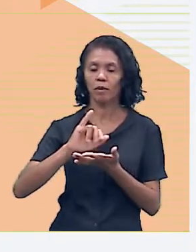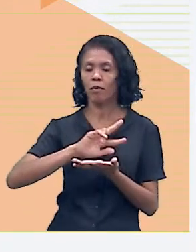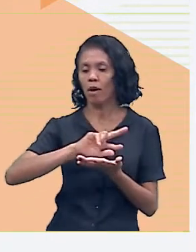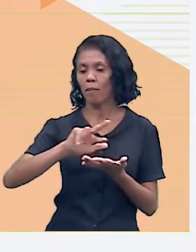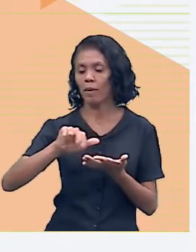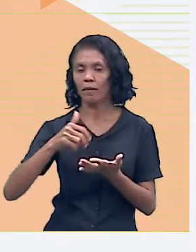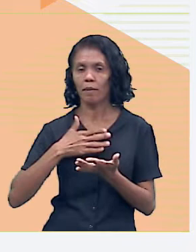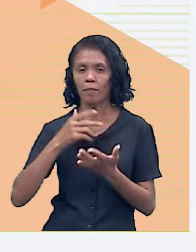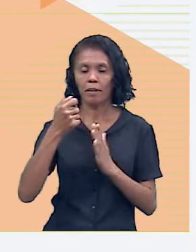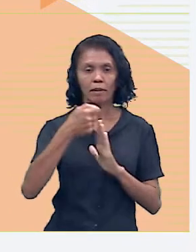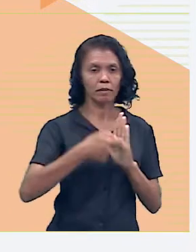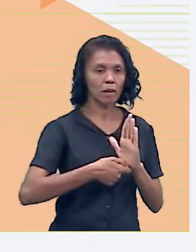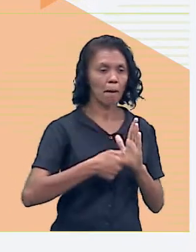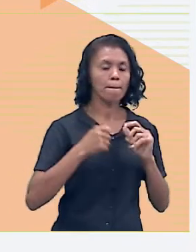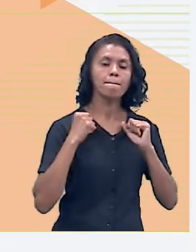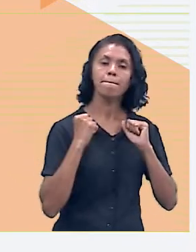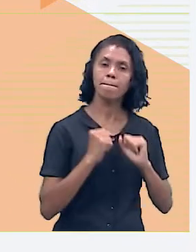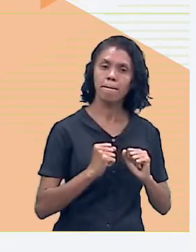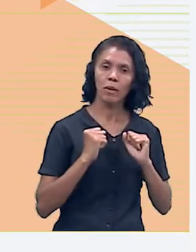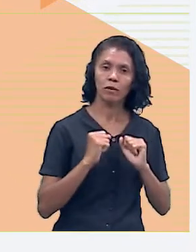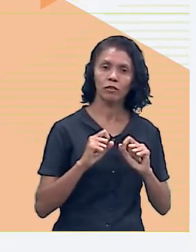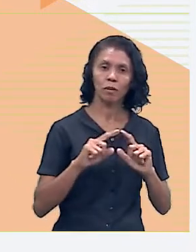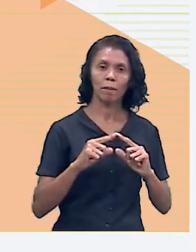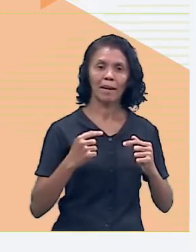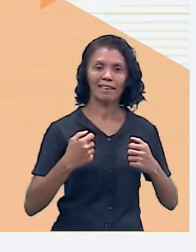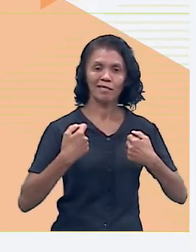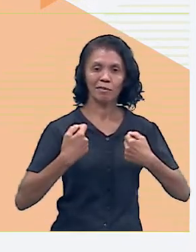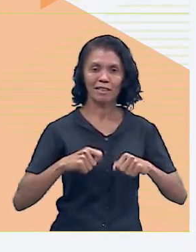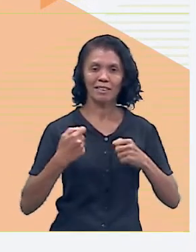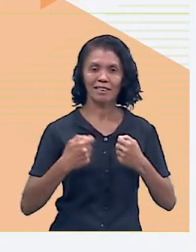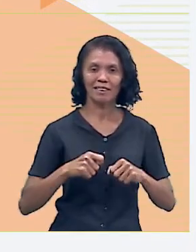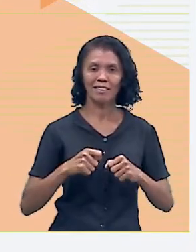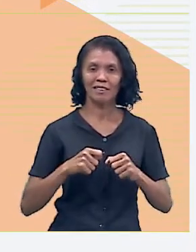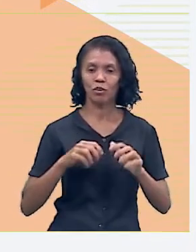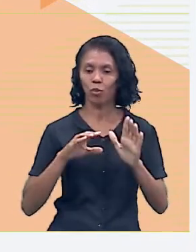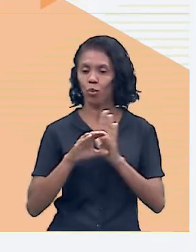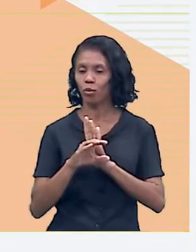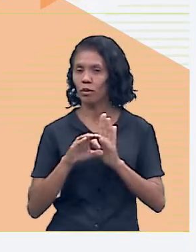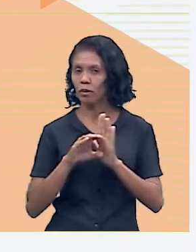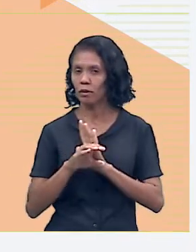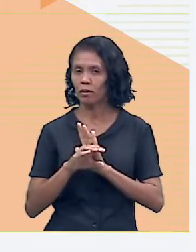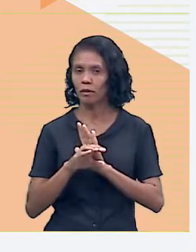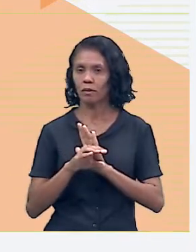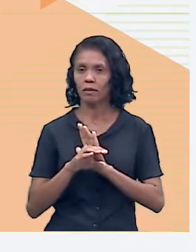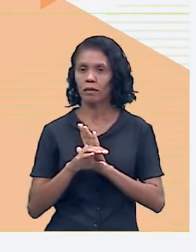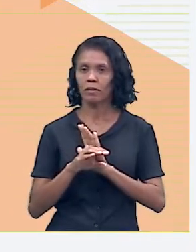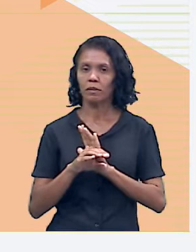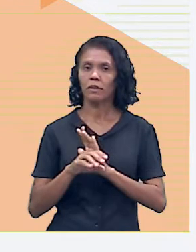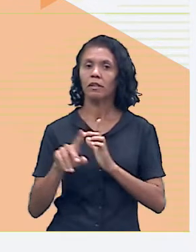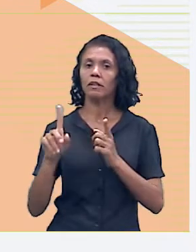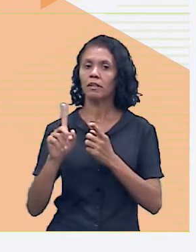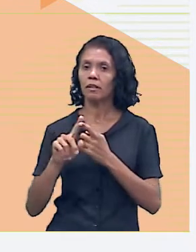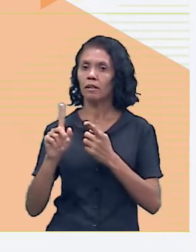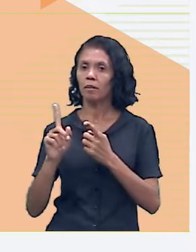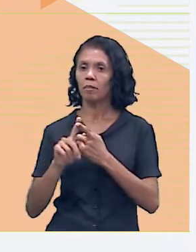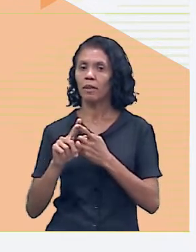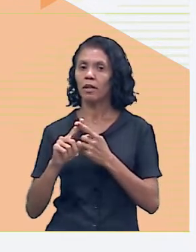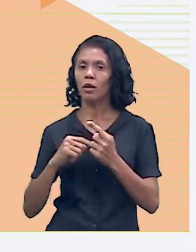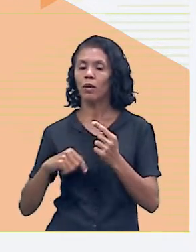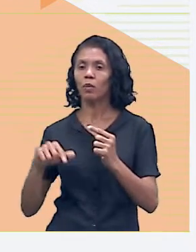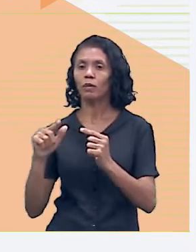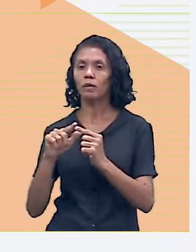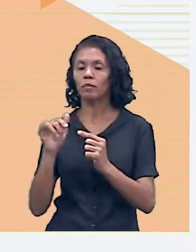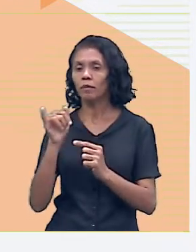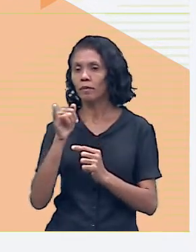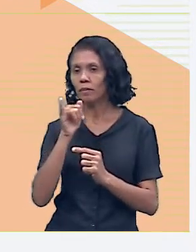redação posso fazer isso sim você pode mas aí você vai ter que colocar a conceituação É sobre quem você tá conceituando